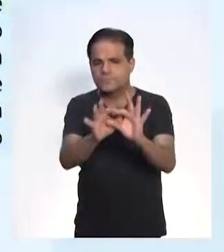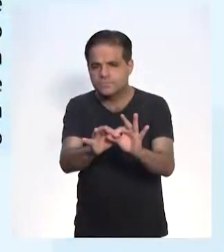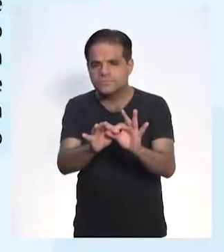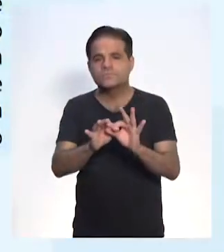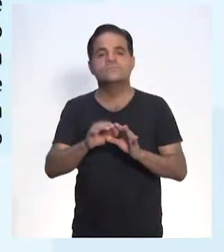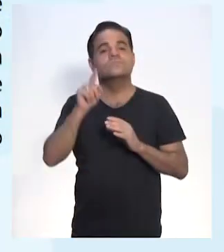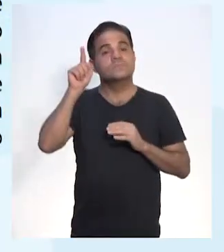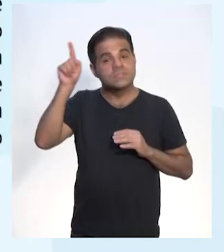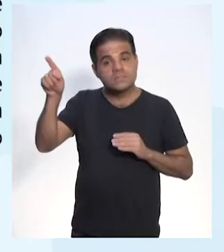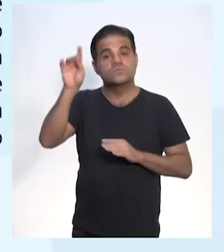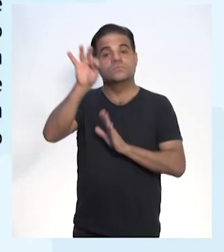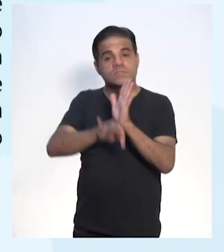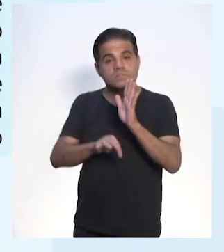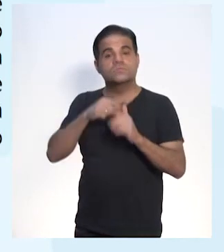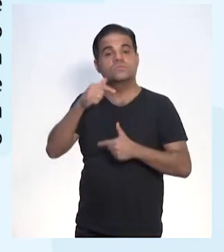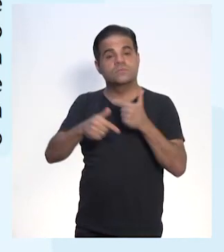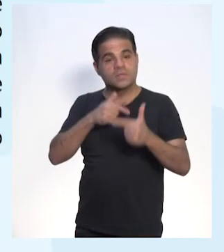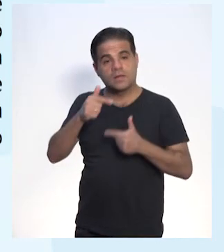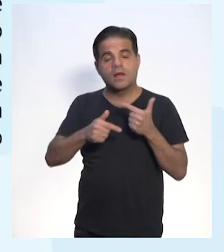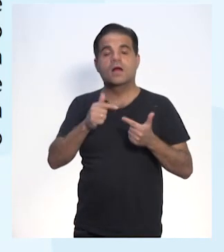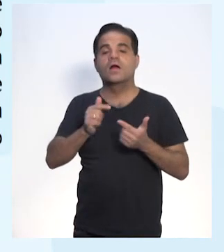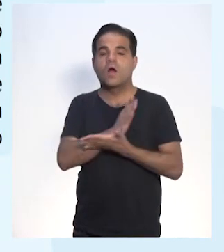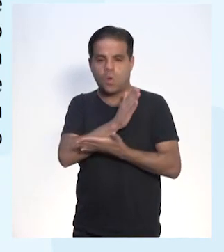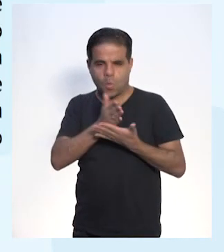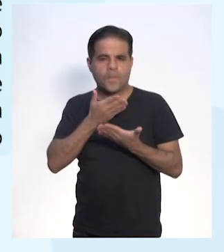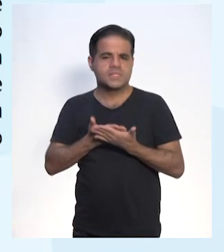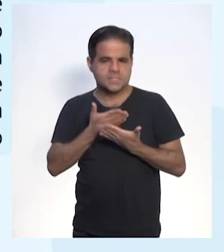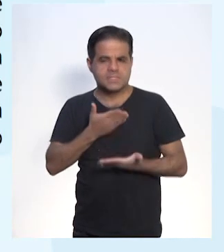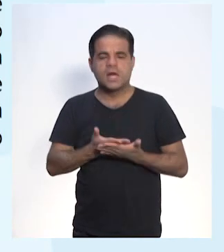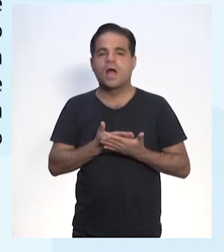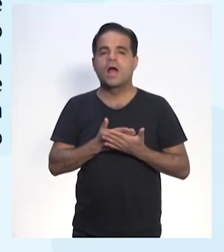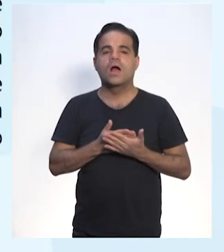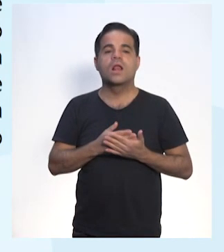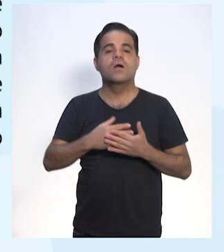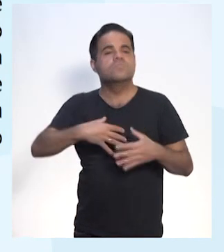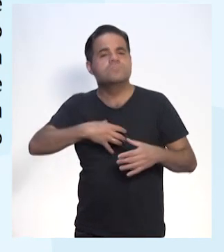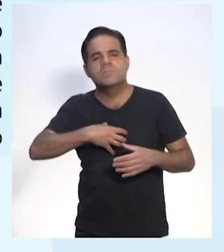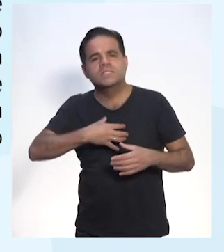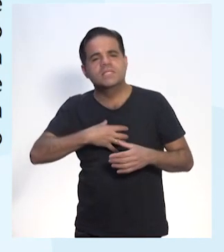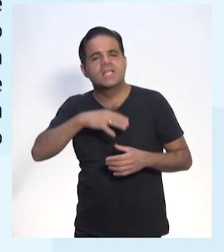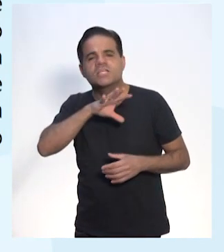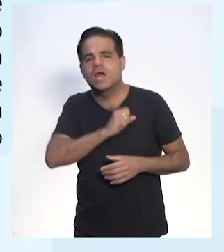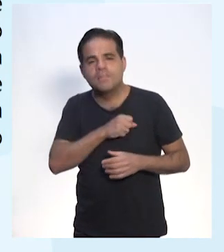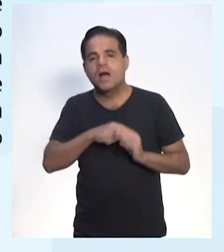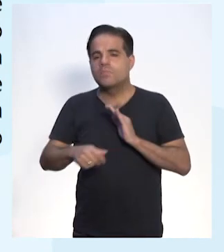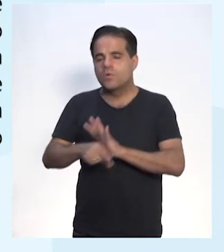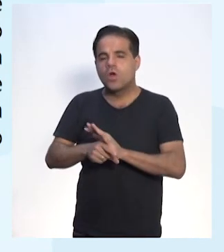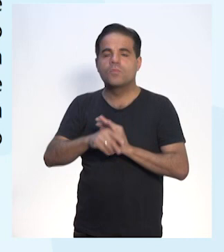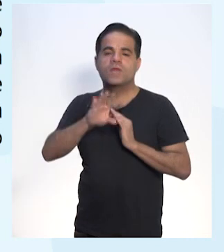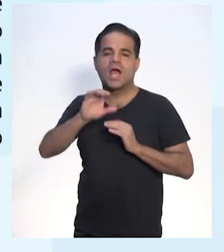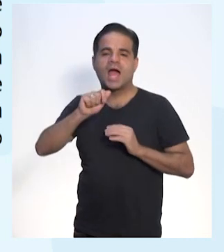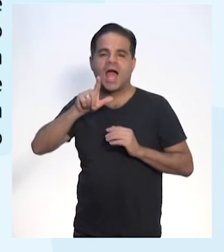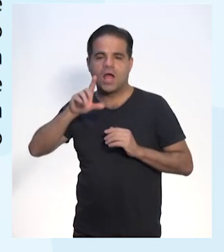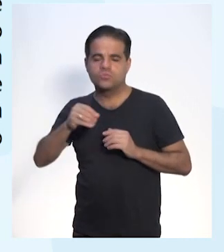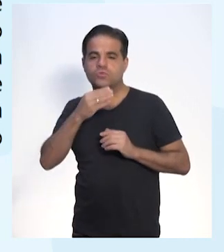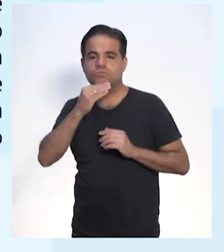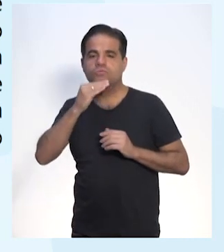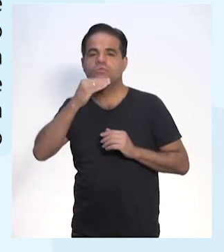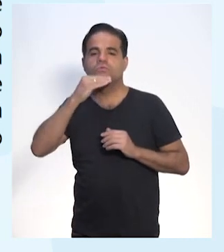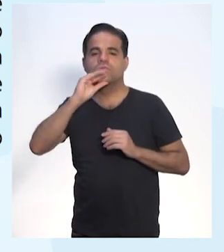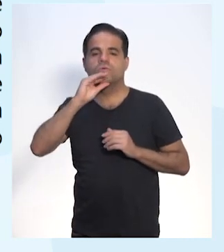trabalho interdisciplinar, né? Exatamente, em inglês, né, e língua portuguesa, certo? Então, agora sim, vamos ao nosso